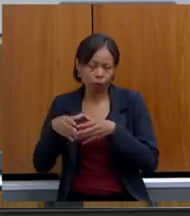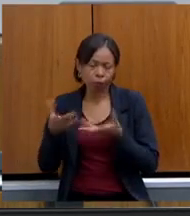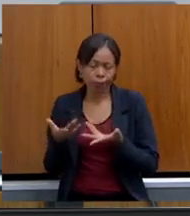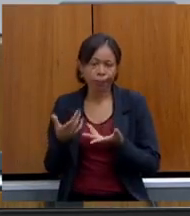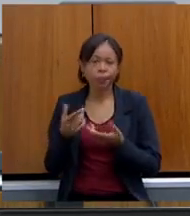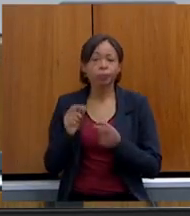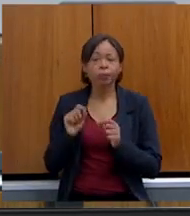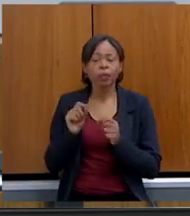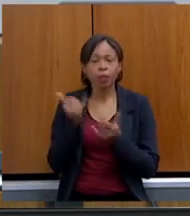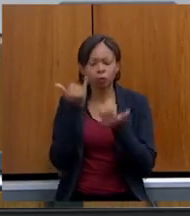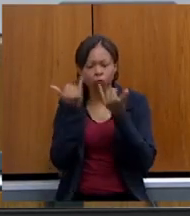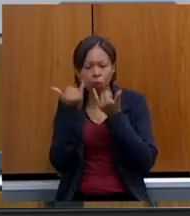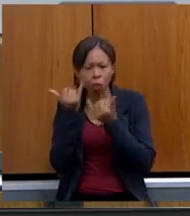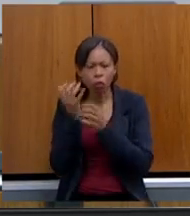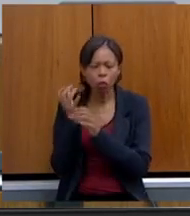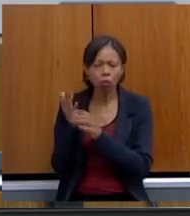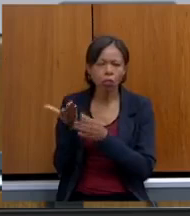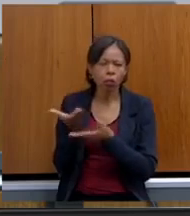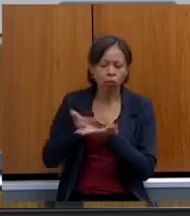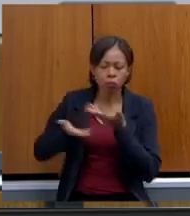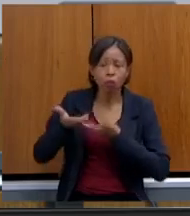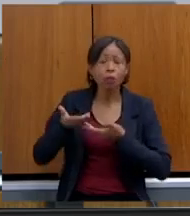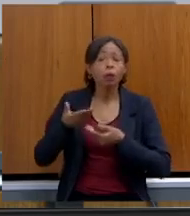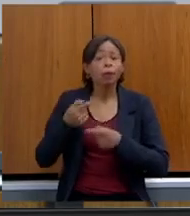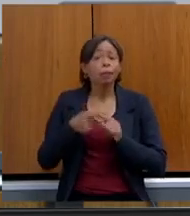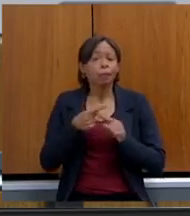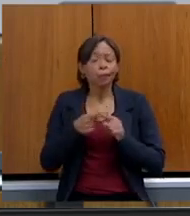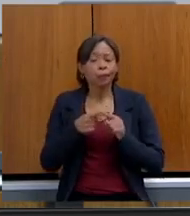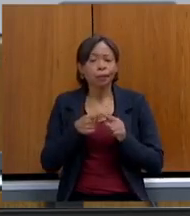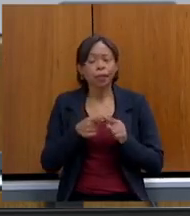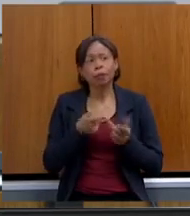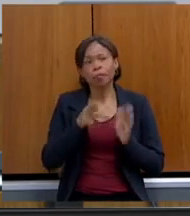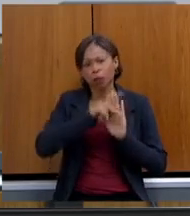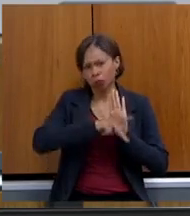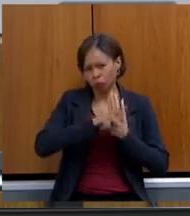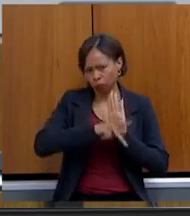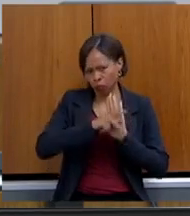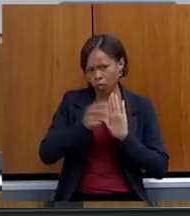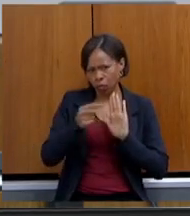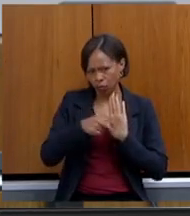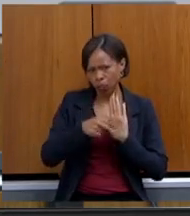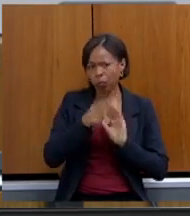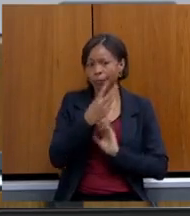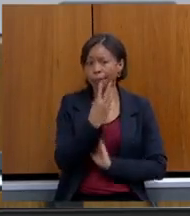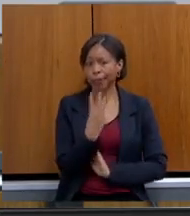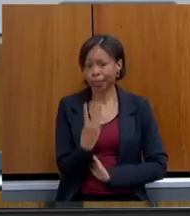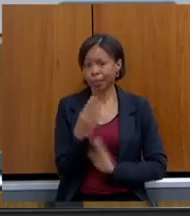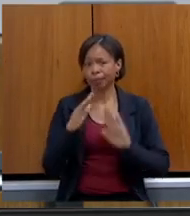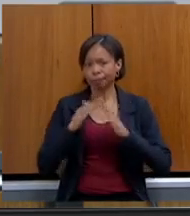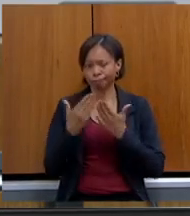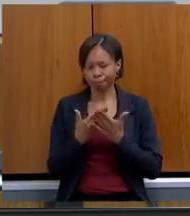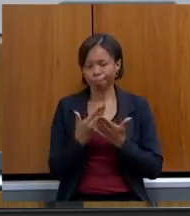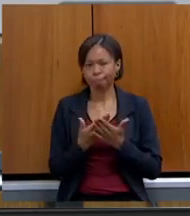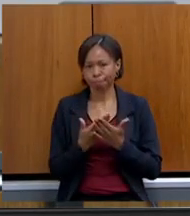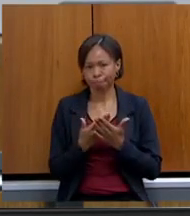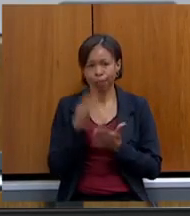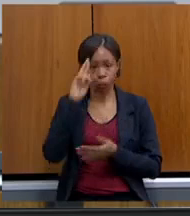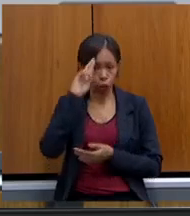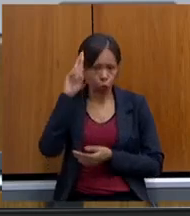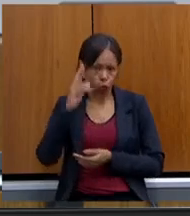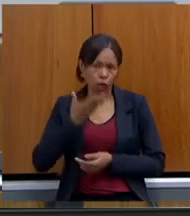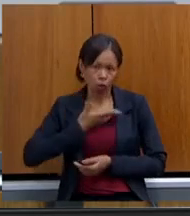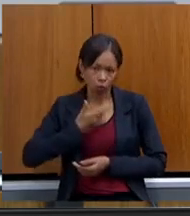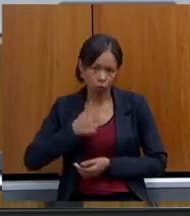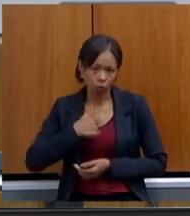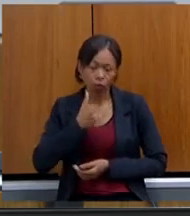e o projeto somar por exemplo projeto-piloto ele tá em três escolas que os diretores são meus amigos quando eles me ligaram para mim falar